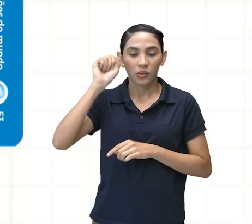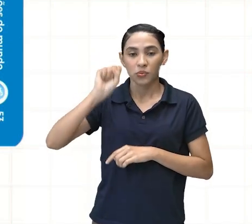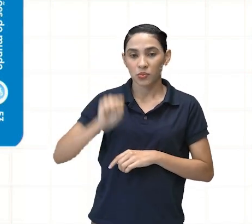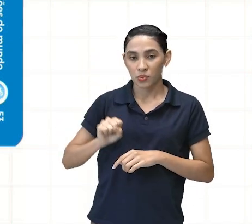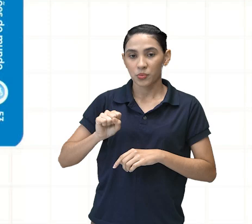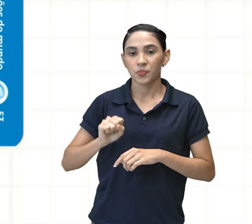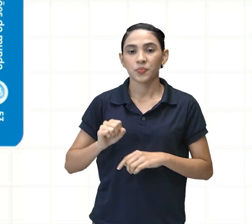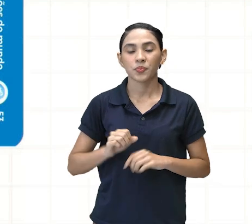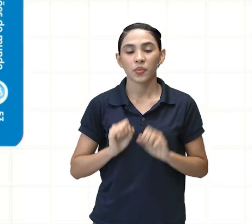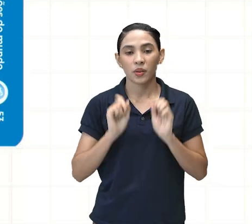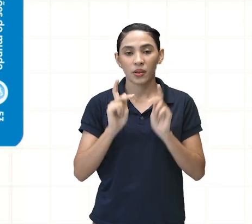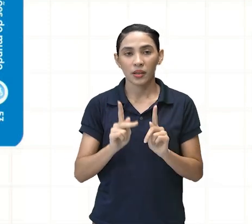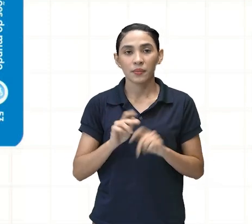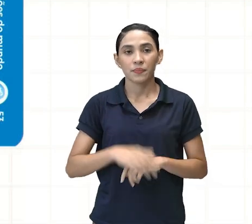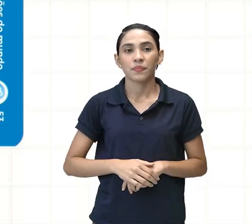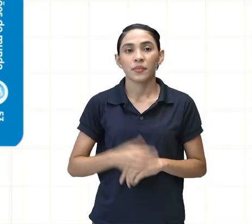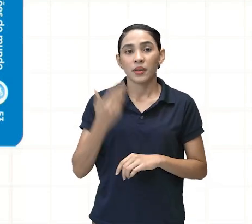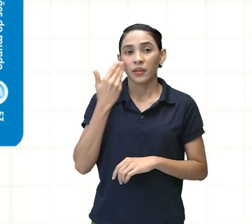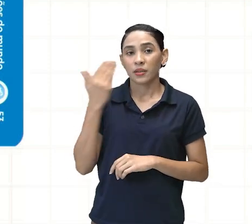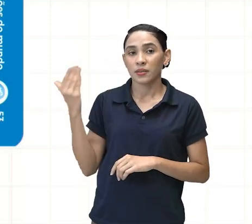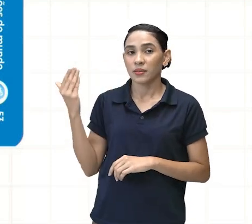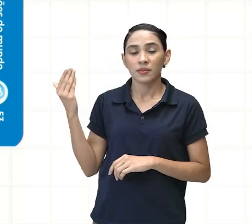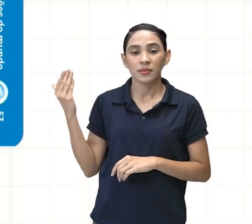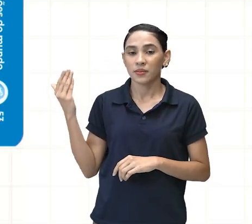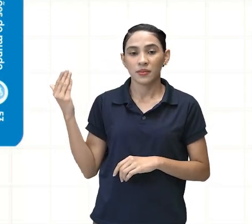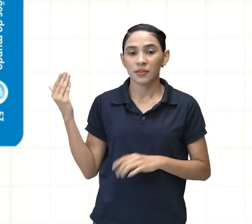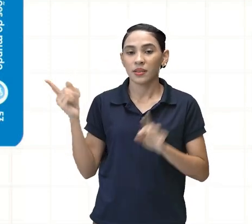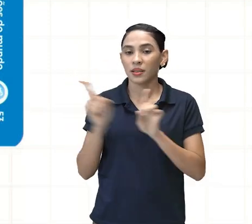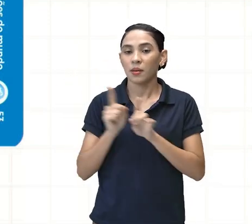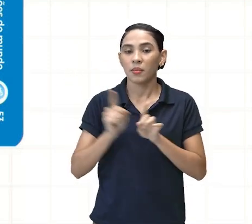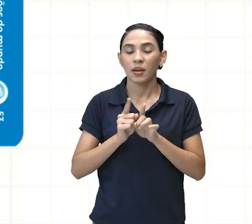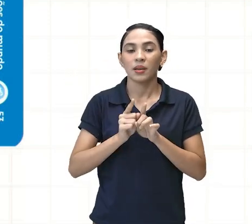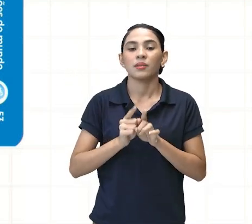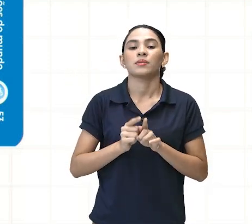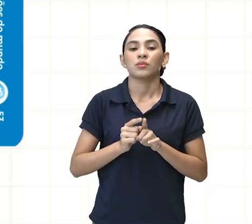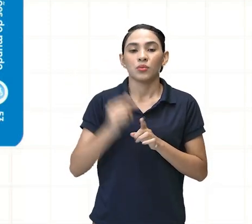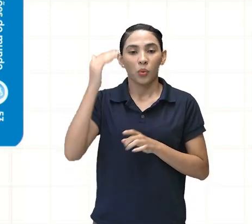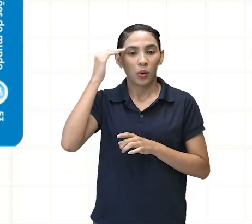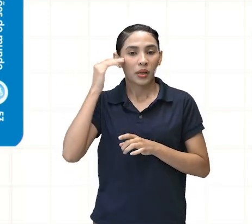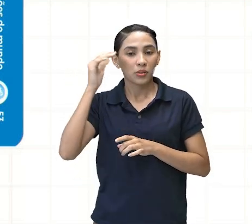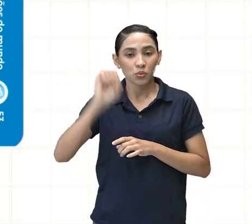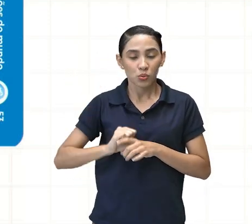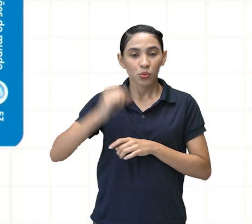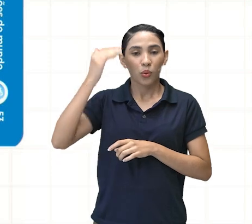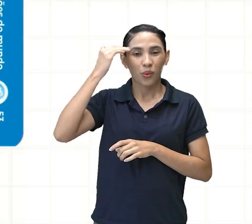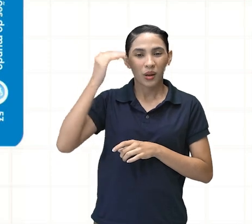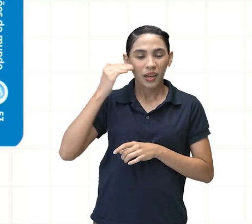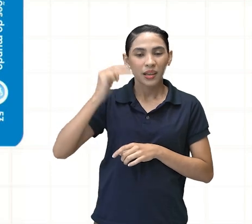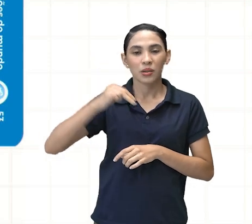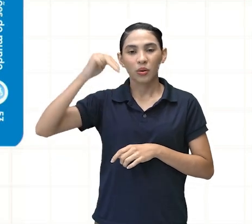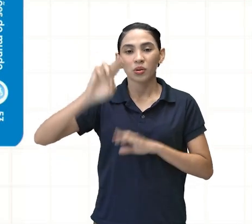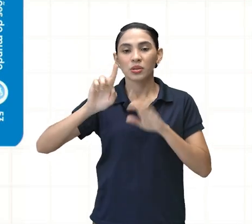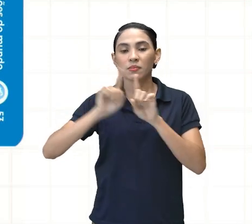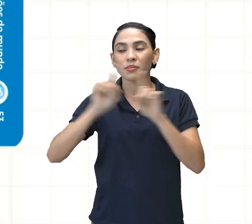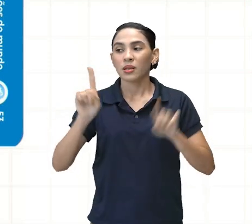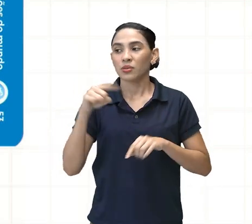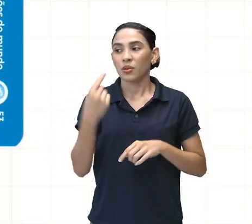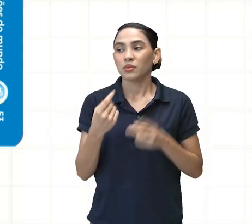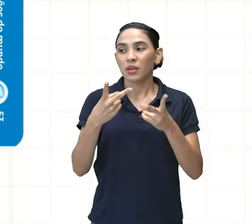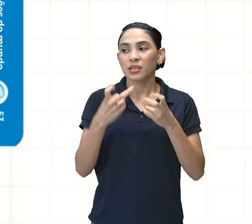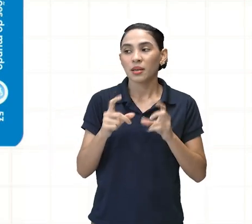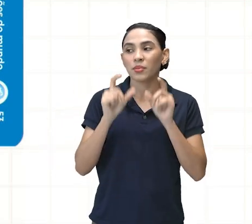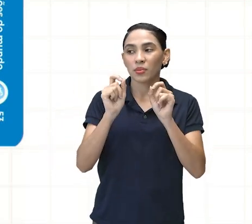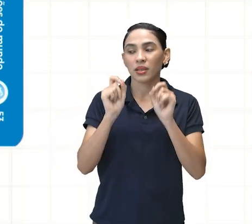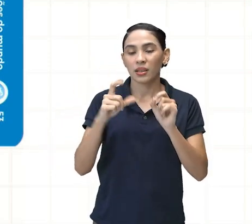do Sul, tá? Tá bem aqui nessa região a Coreia do Sul com a Coreia do Norte, ok? Mas a gente observa que tem essa